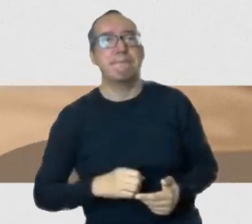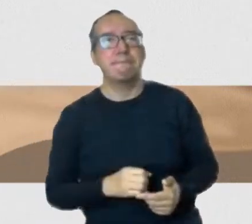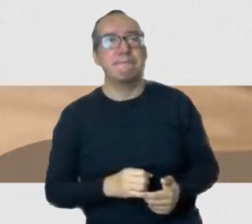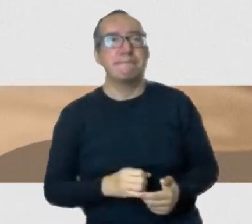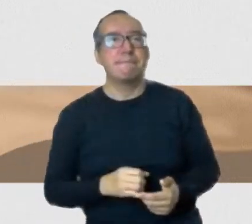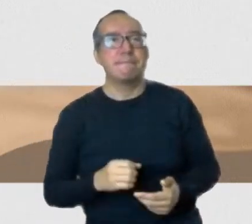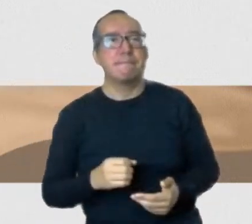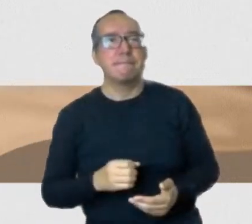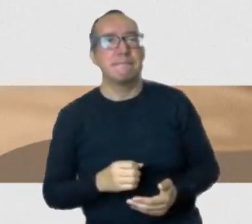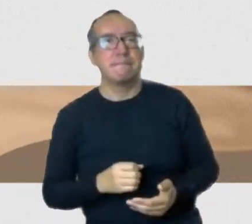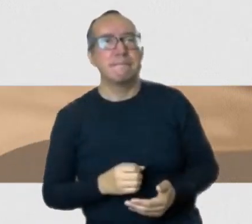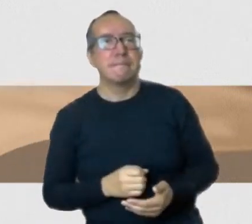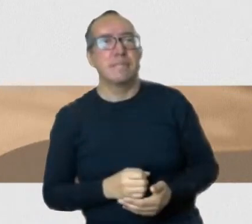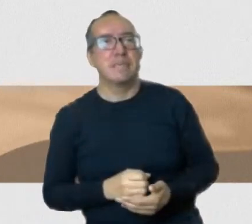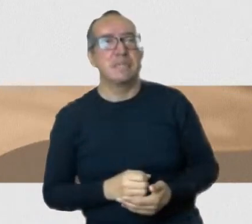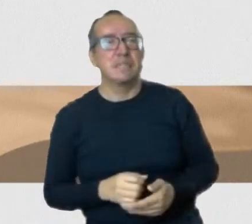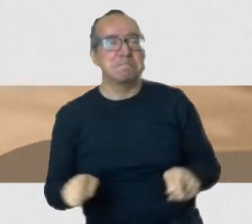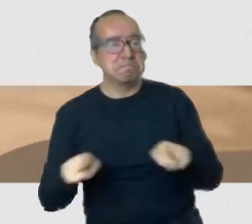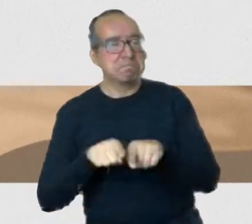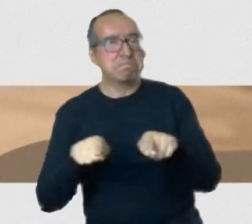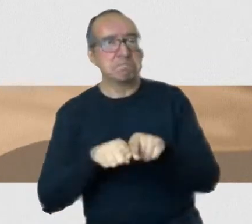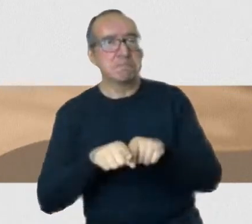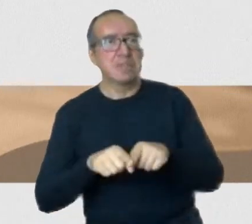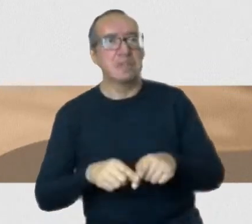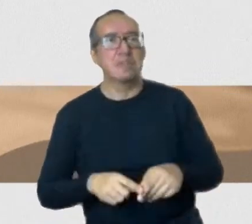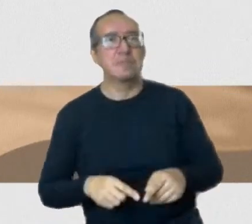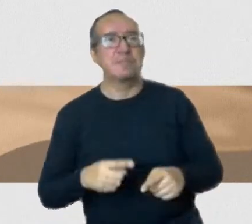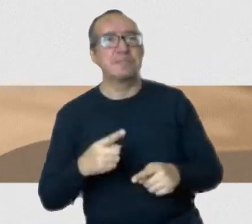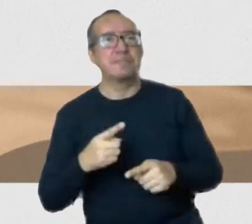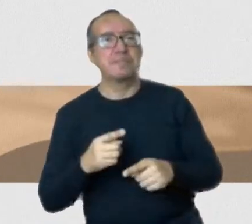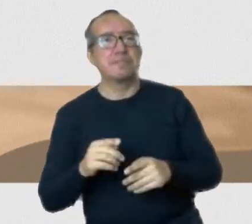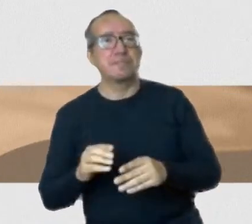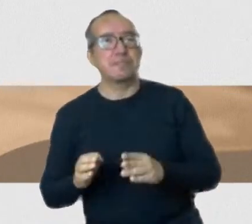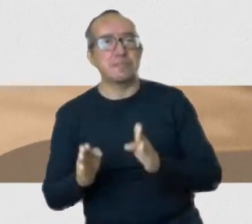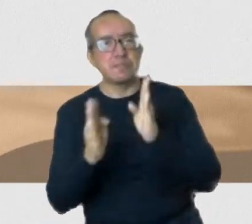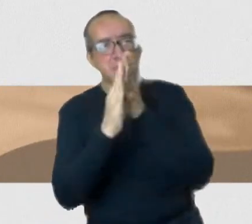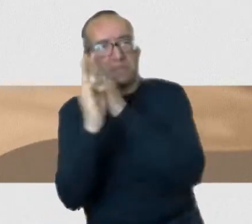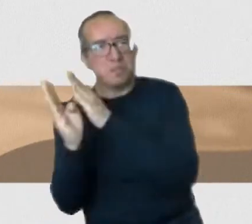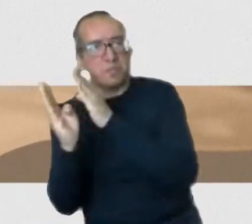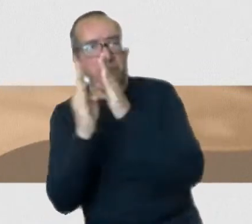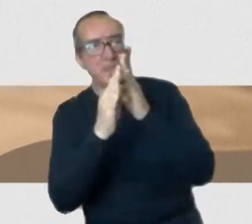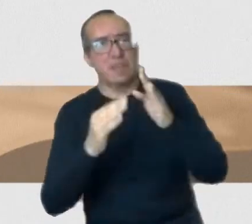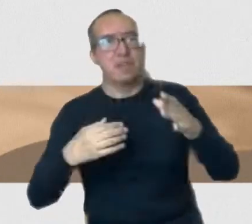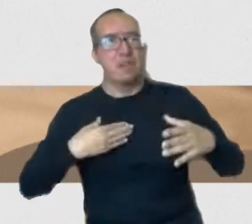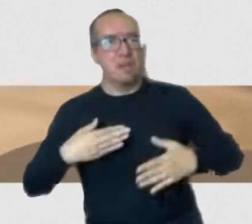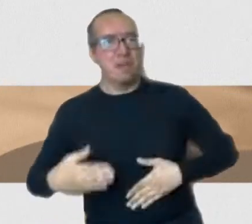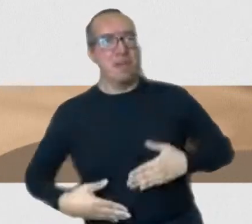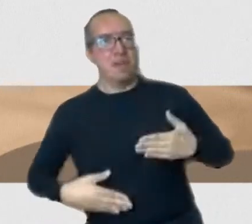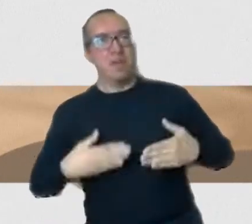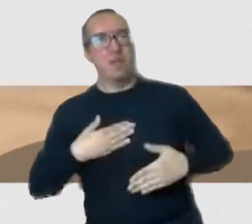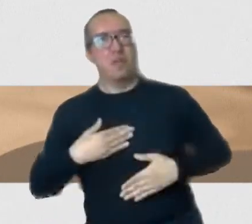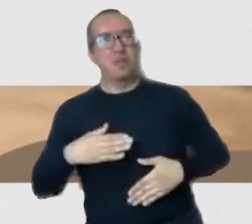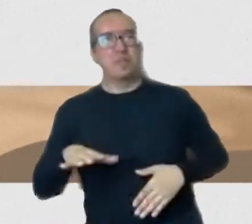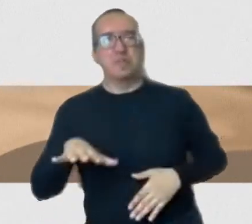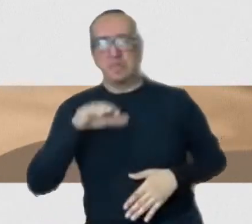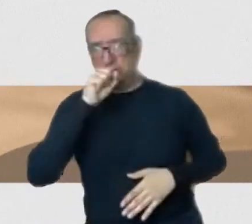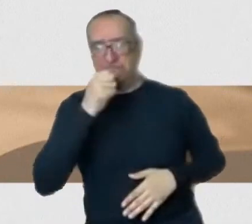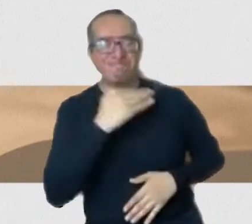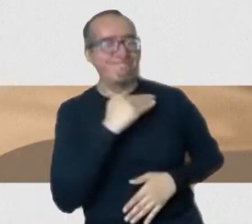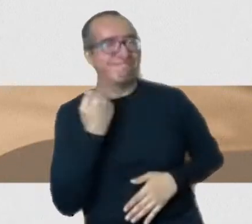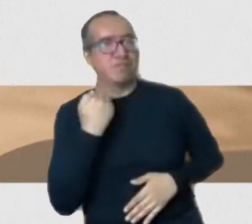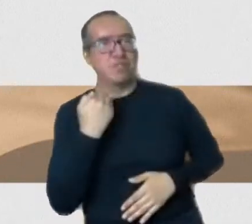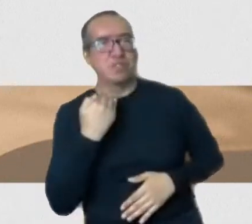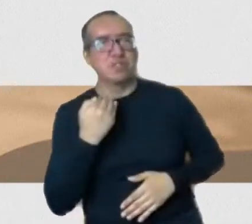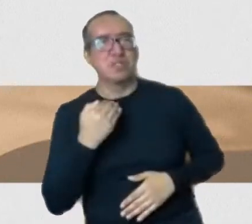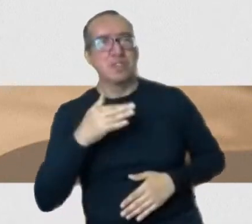Porque assim como o corpo sem espírito está morto, assim também a fé sem obras é morta.